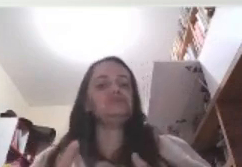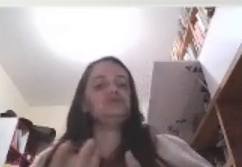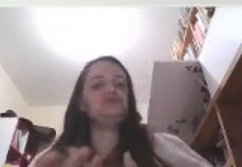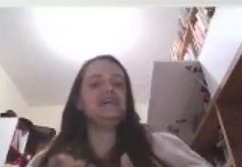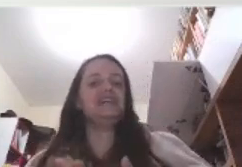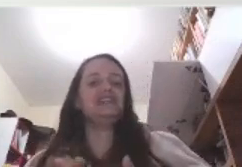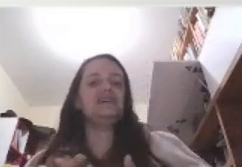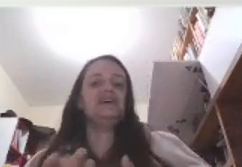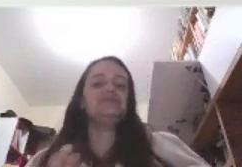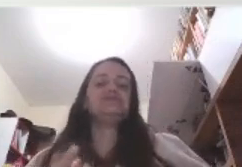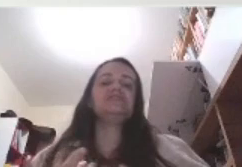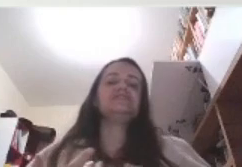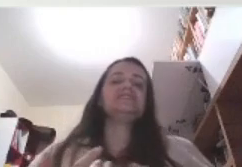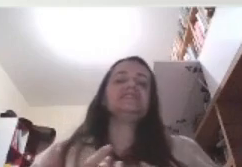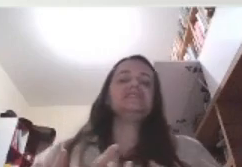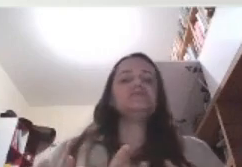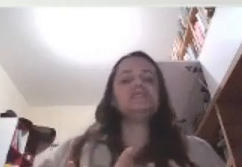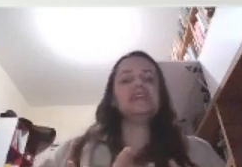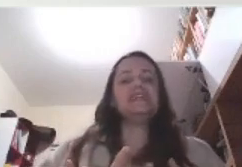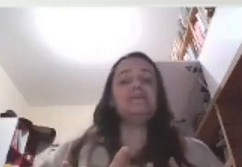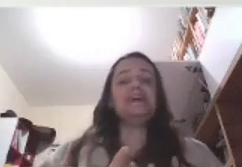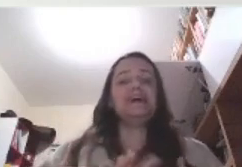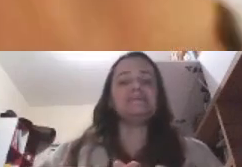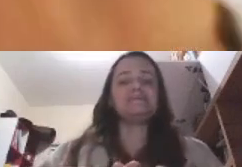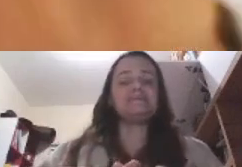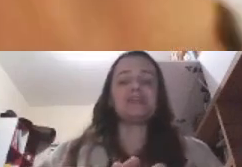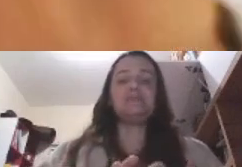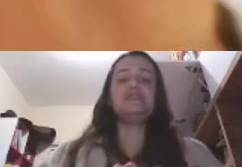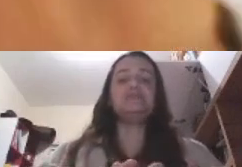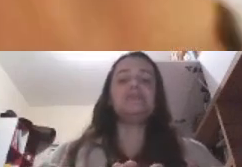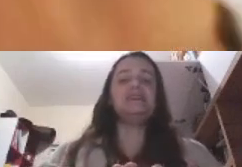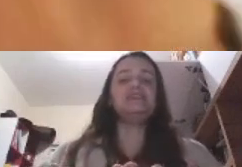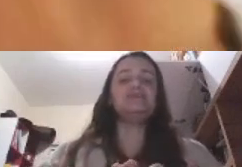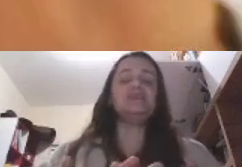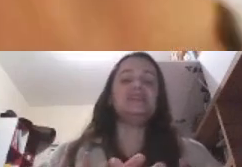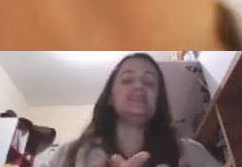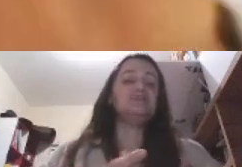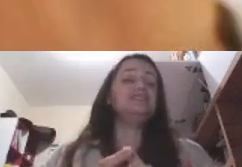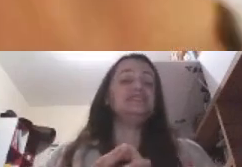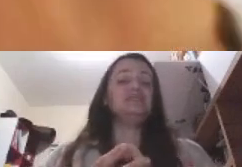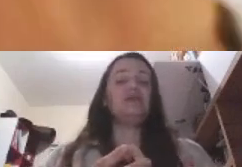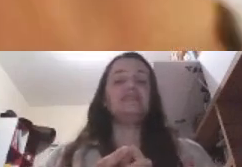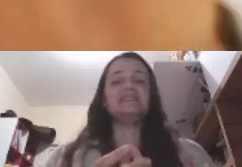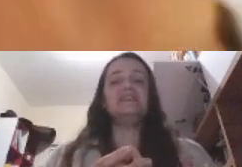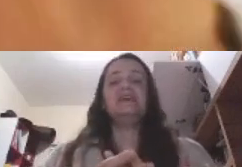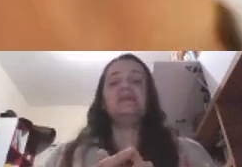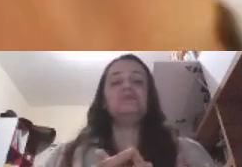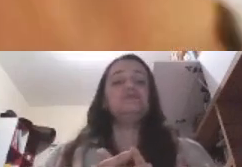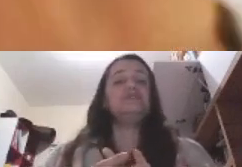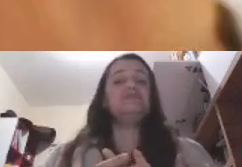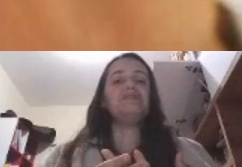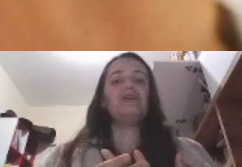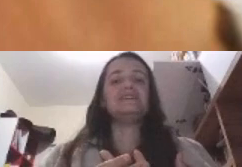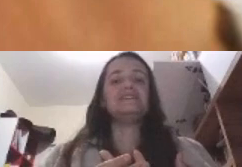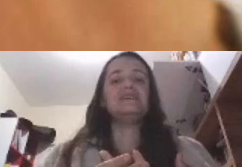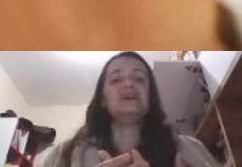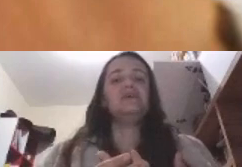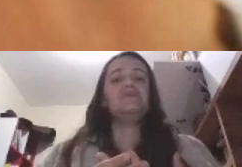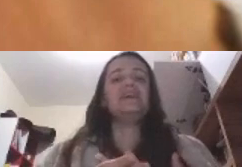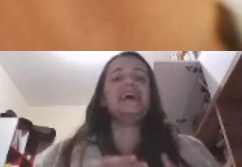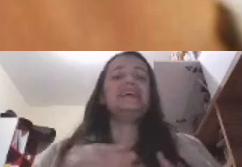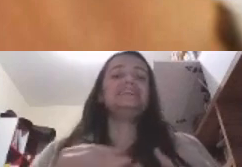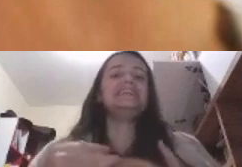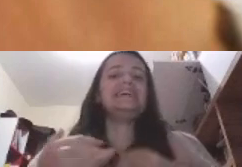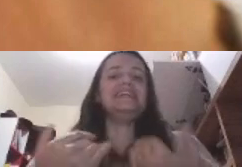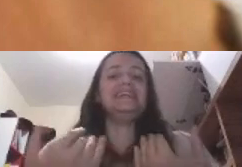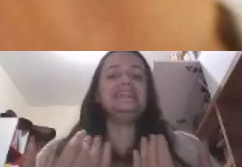ela produz o leite, mas muitas vezes ela não consegue liberar, principalmente quando ela está muito ansiosa, muito nervosa,